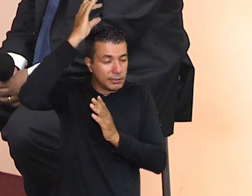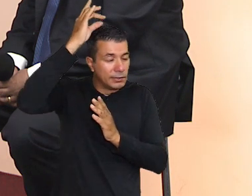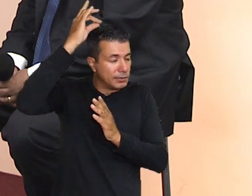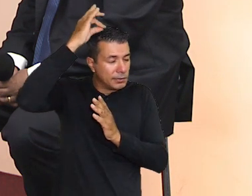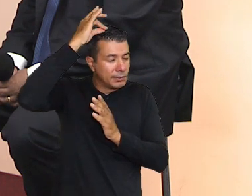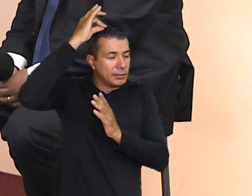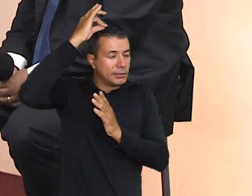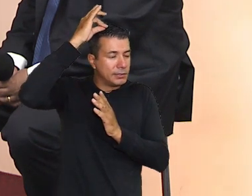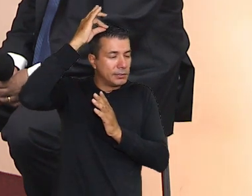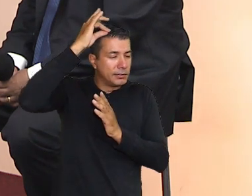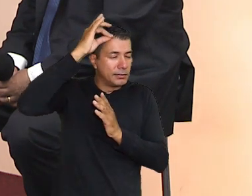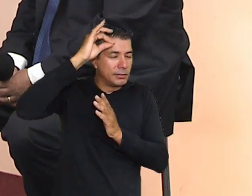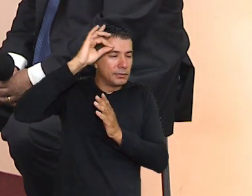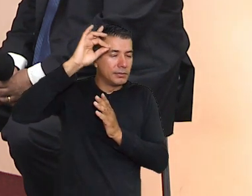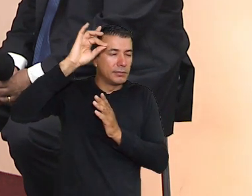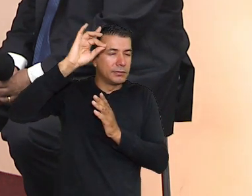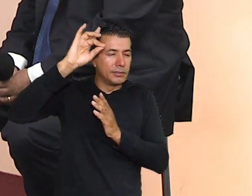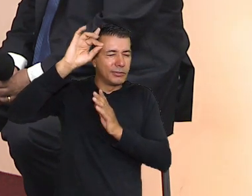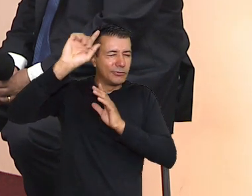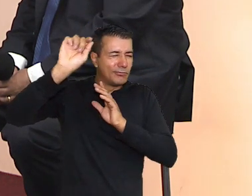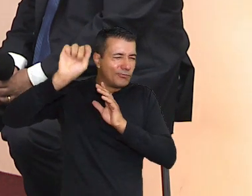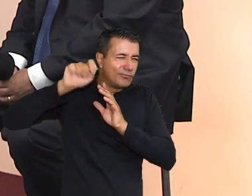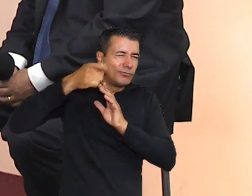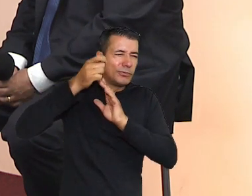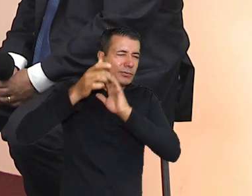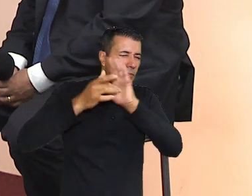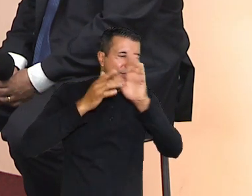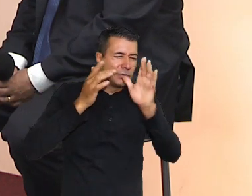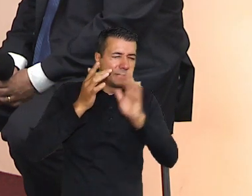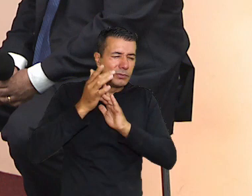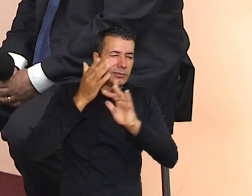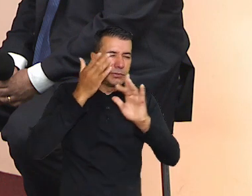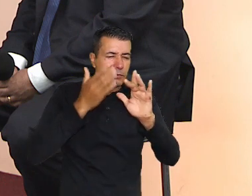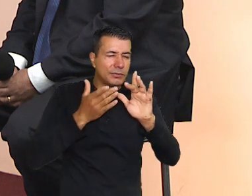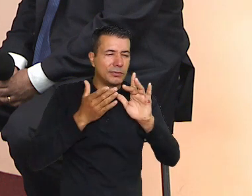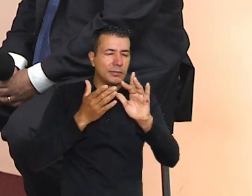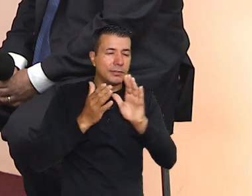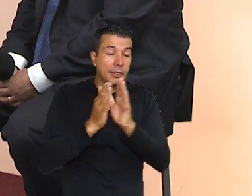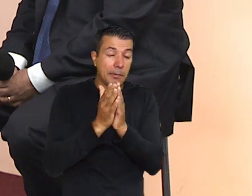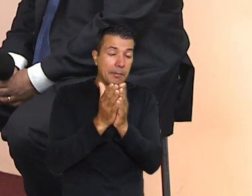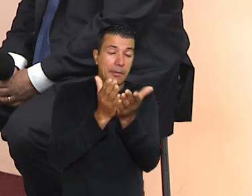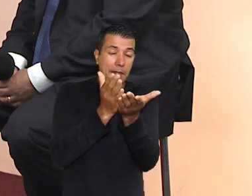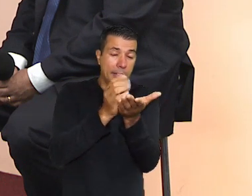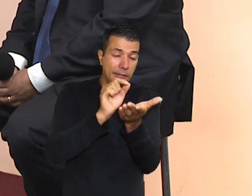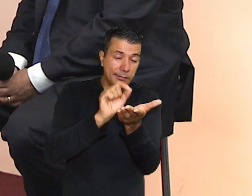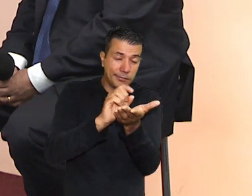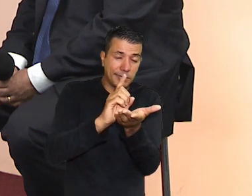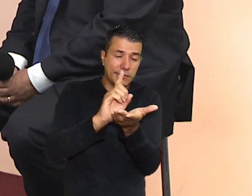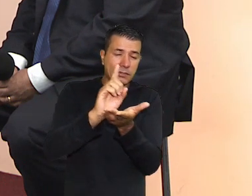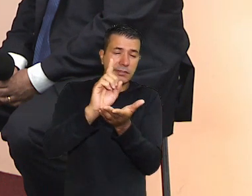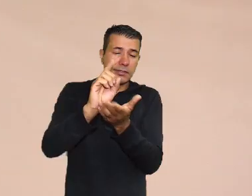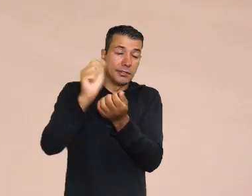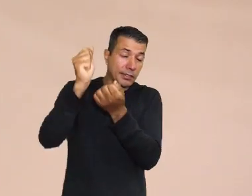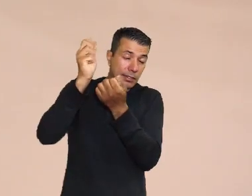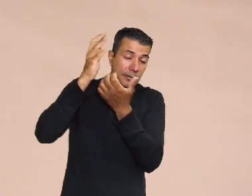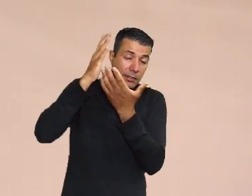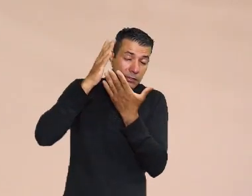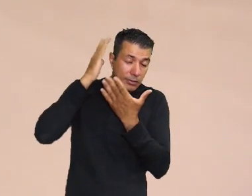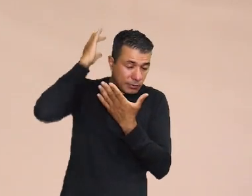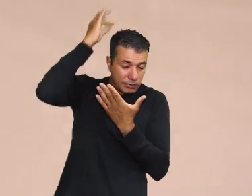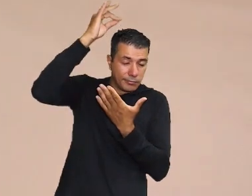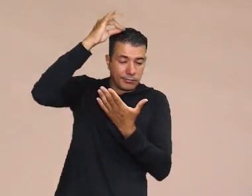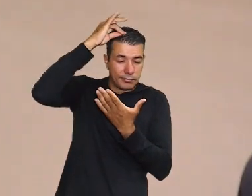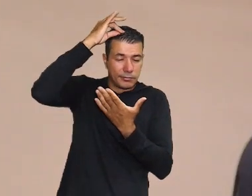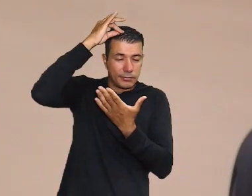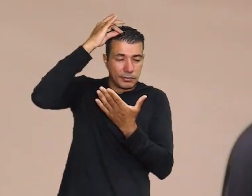maravilhoso, louvado seja o seu santo nome. Senhor, chegou o momento de nós abrirmos a tua palavra. Nos ilumine com teu Espírito Santo,